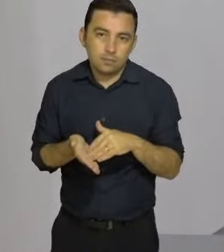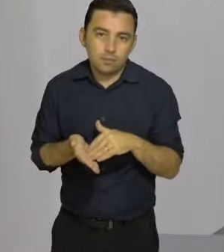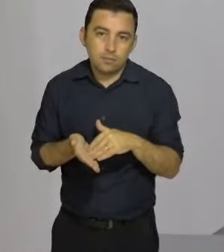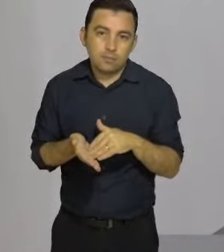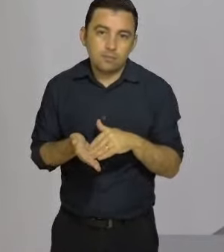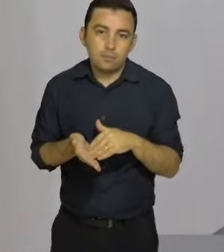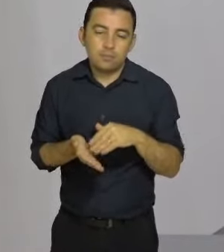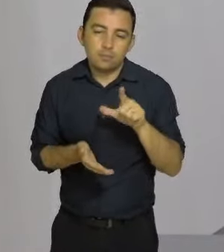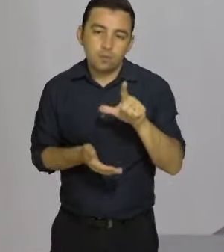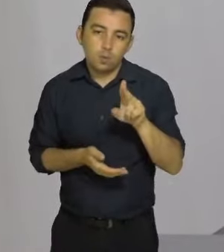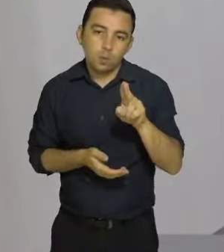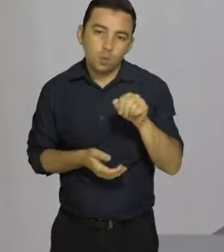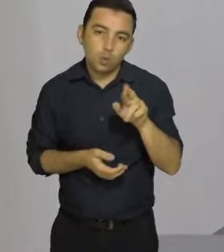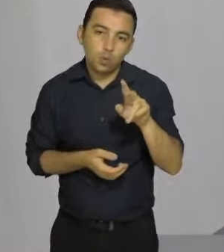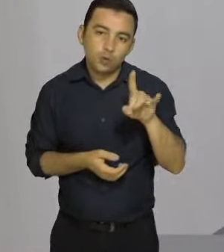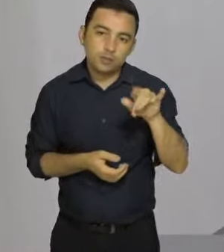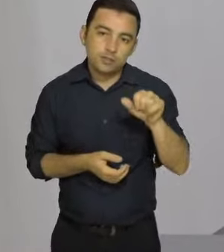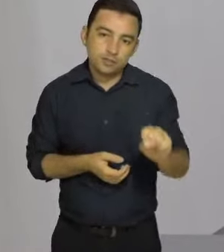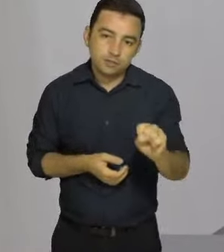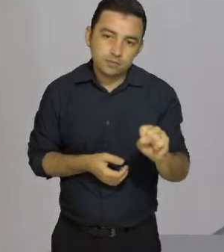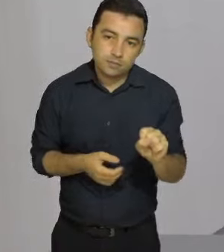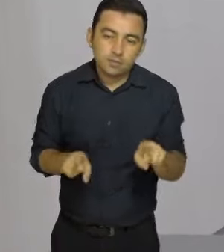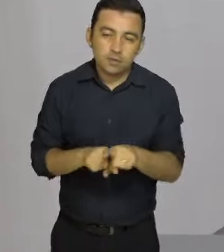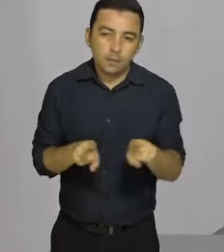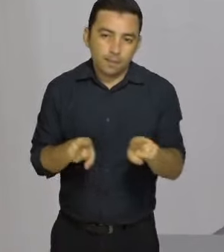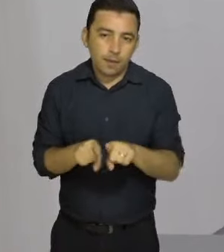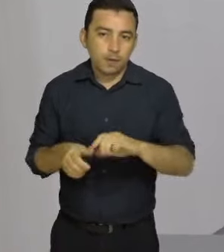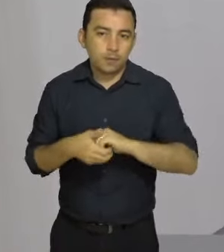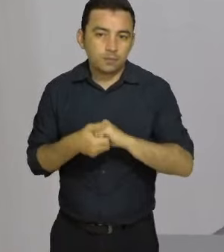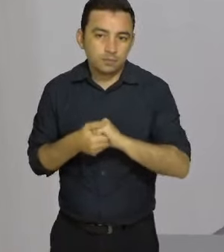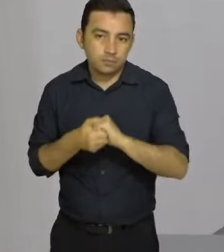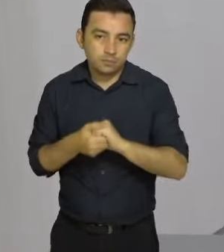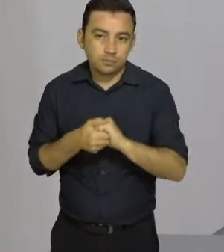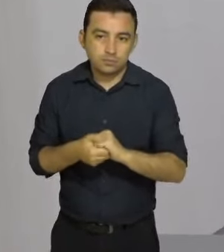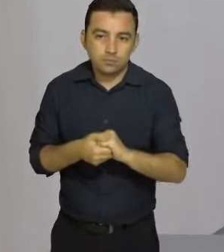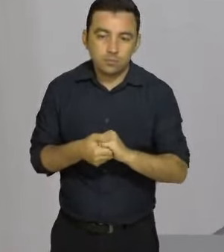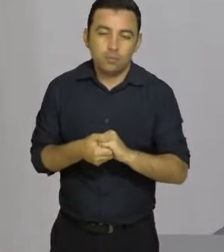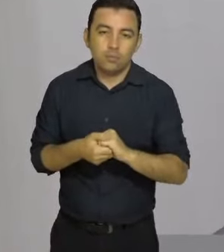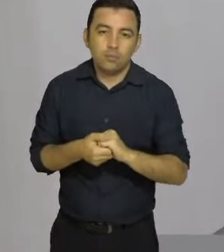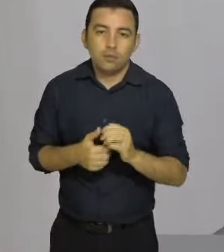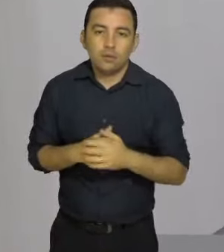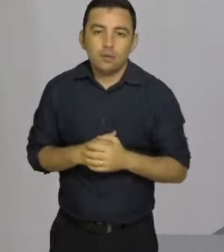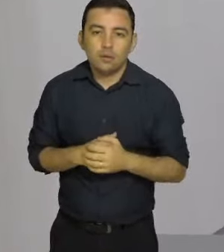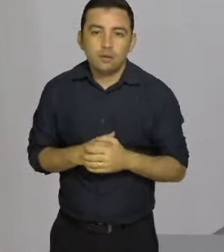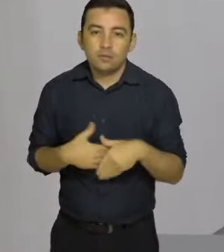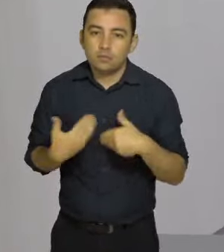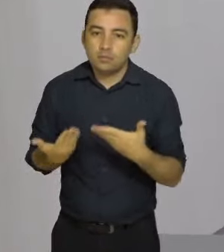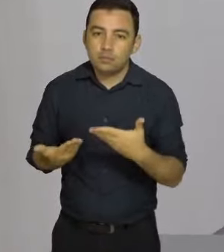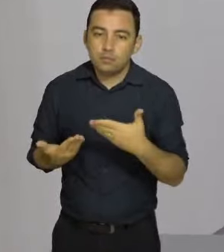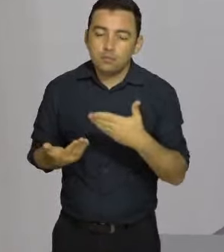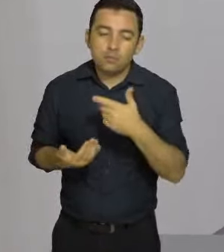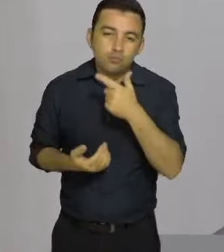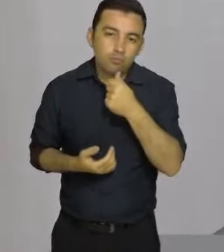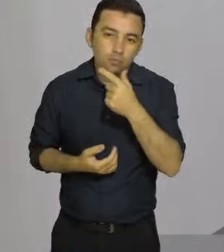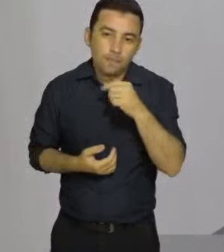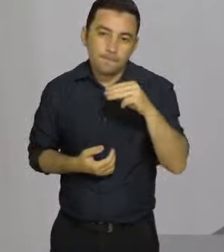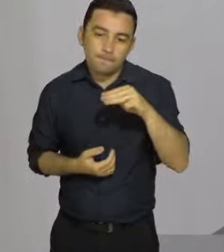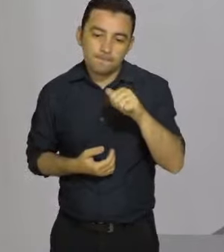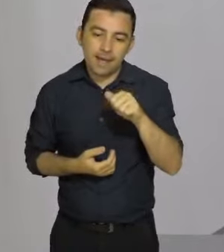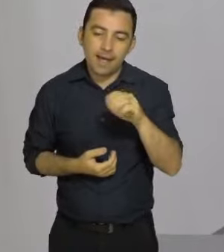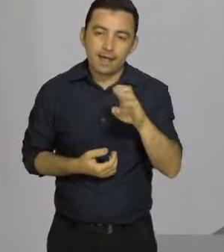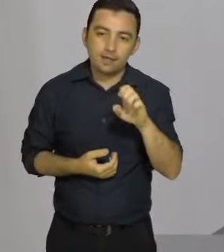Dona Lourdes. Cumprimento aqui o nosso querido maestro Reginaldo da